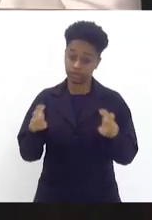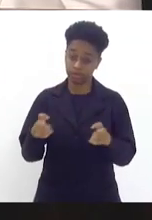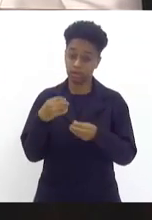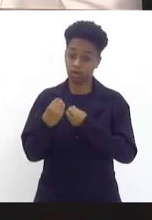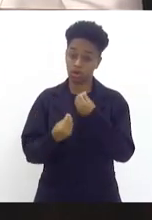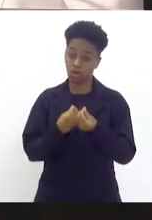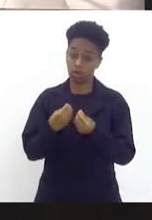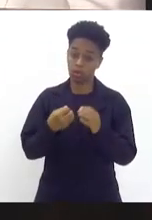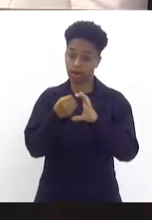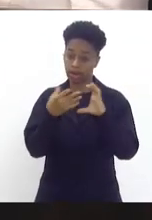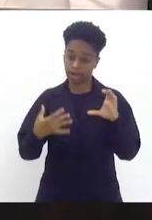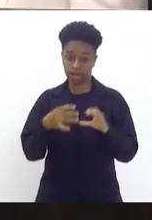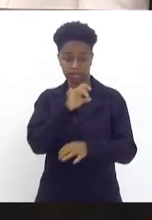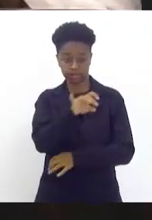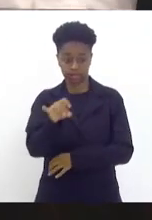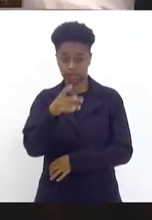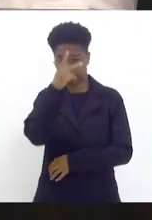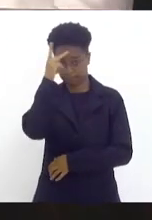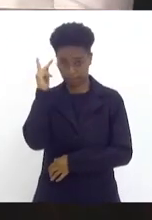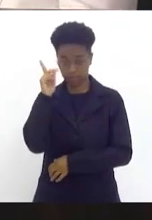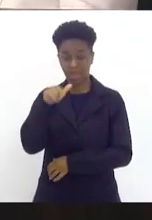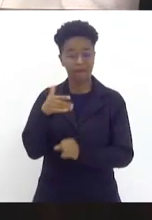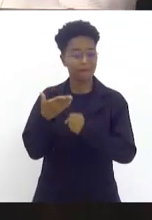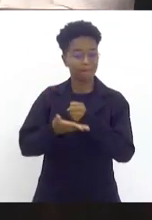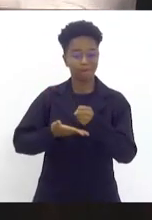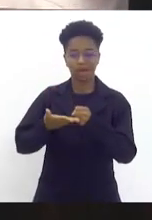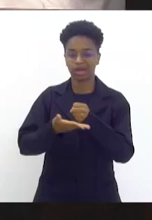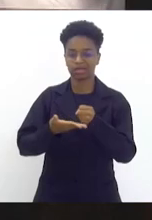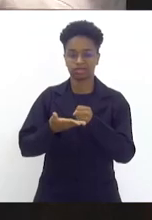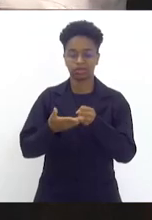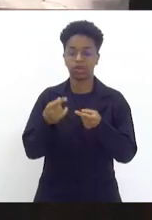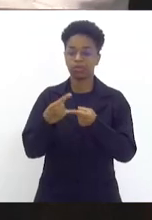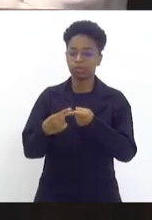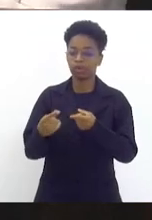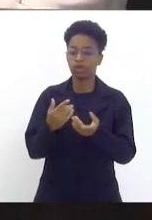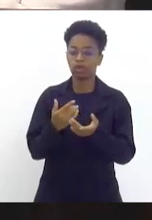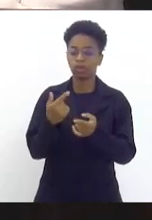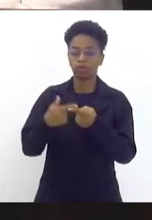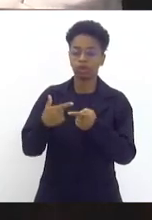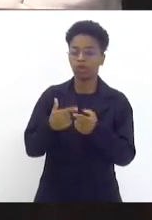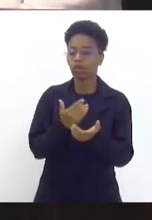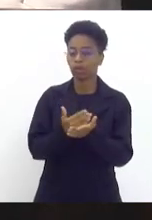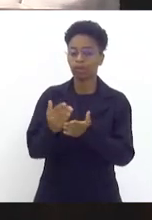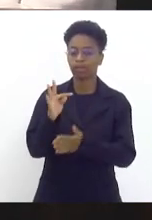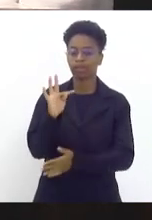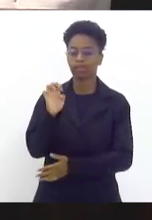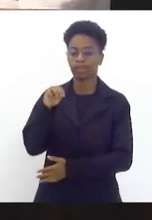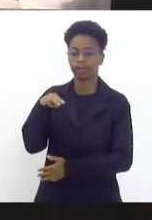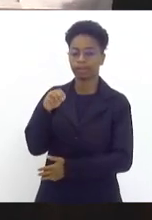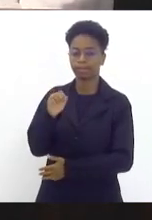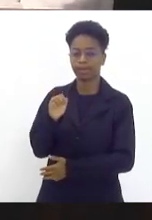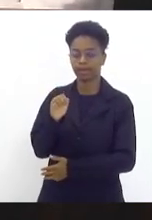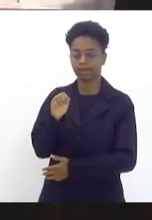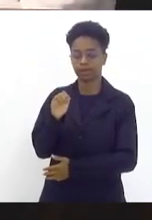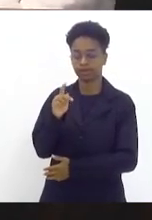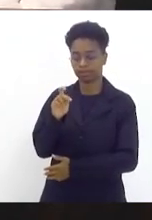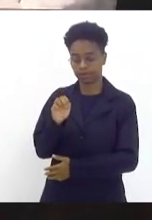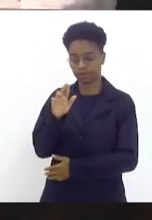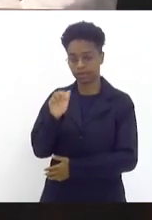de uma pessoa é a questão básica. É a partir do temperamento que toda a personalidade da criança, do ser